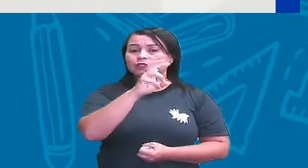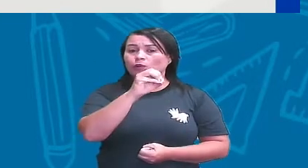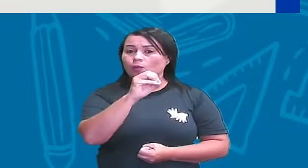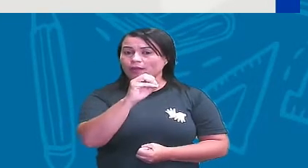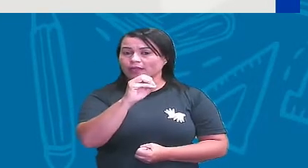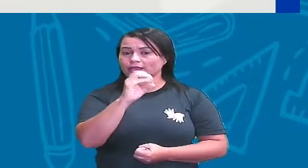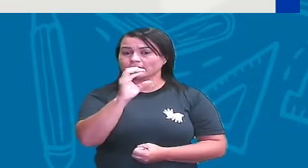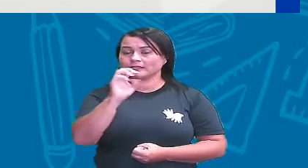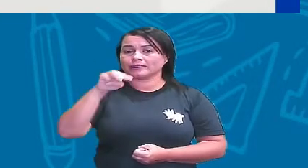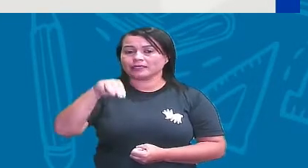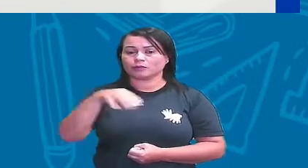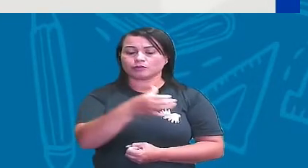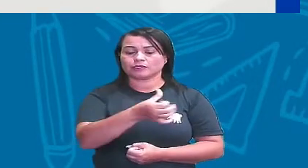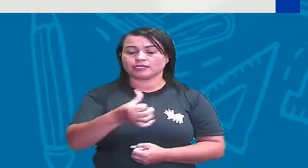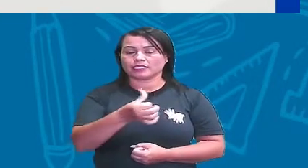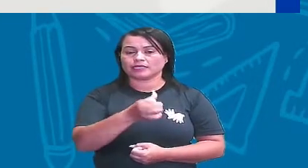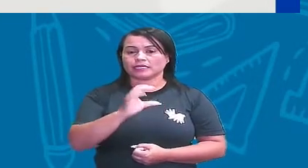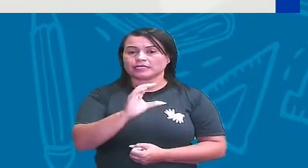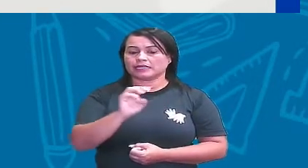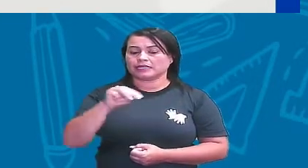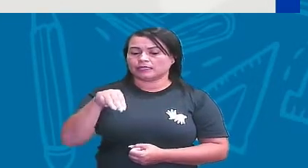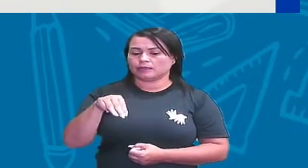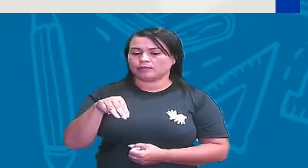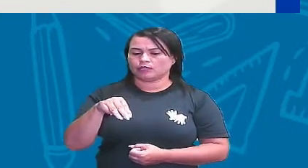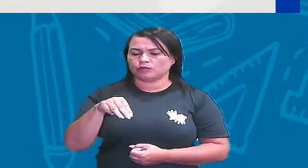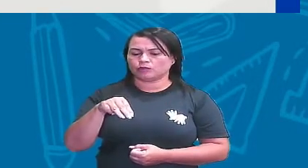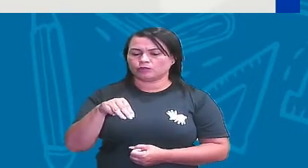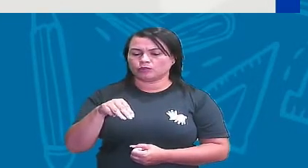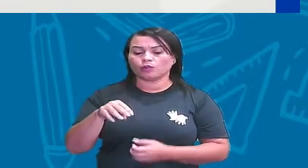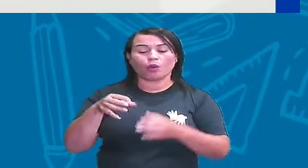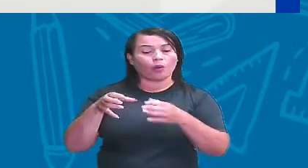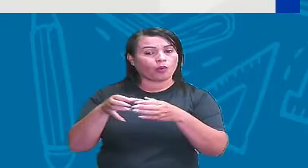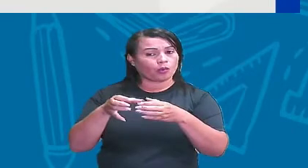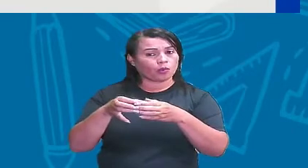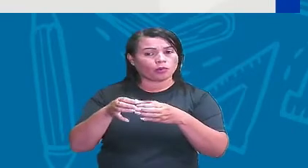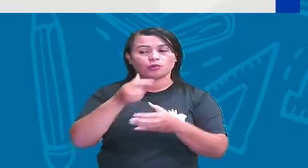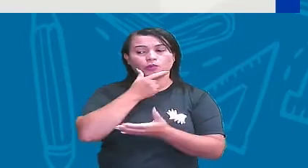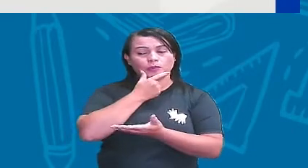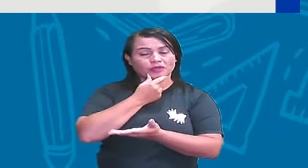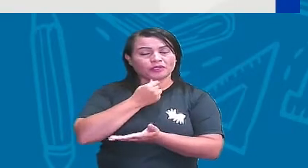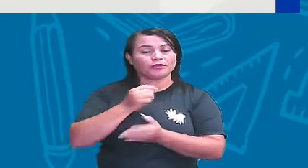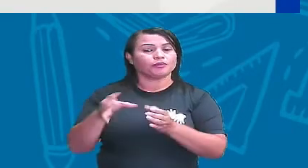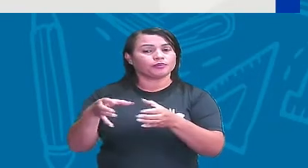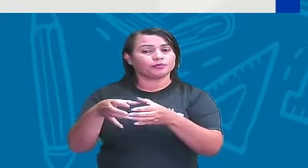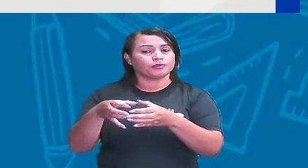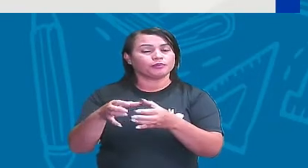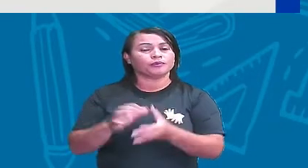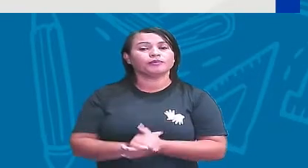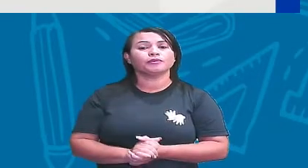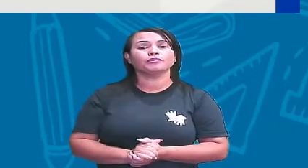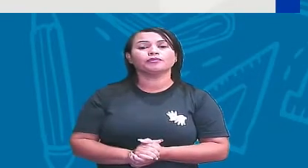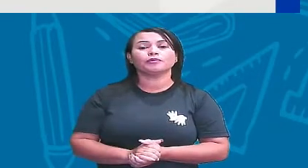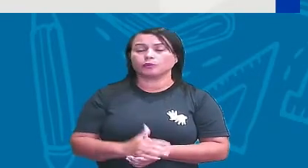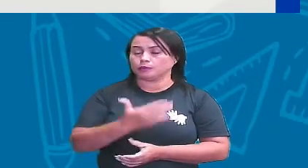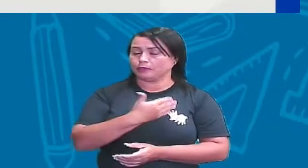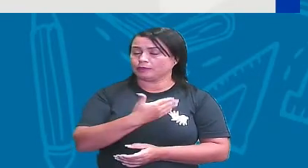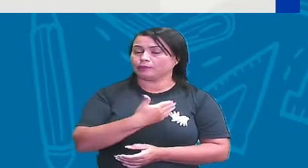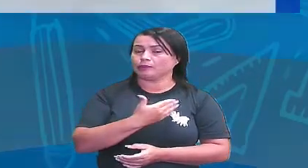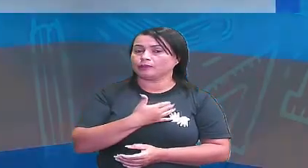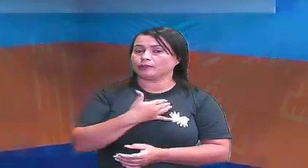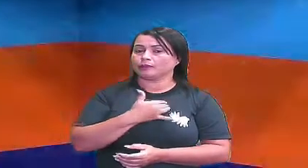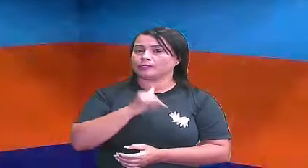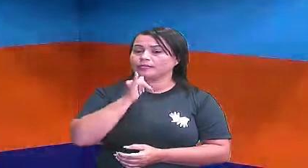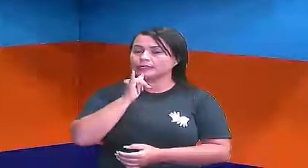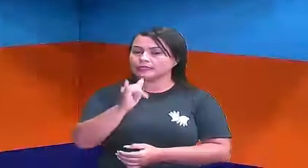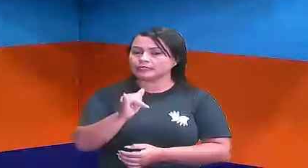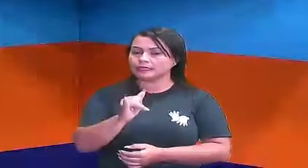por 66 centímetros. Um dos grupos, que é o grupo de Carlos, né? Disse que a